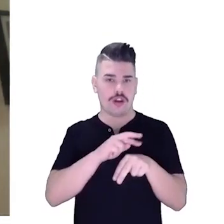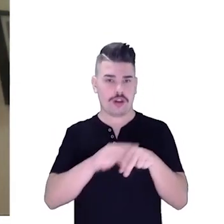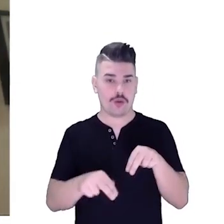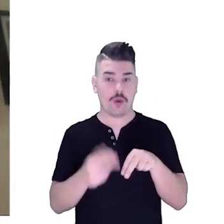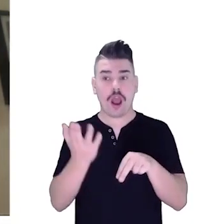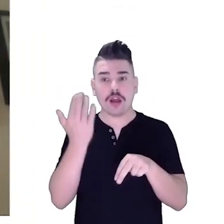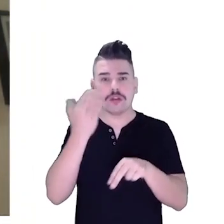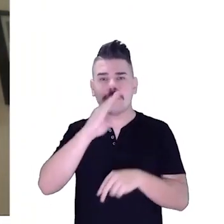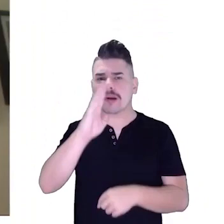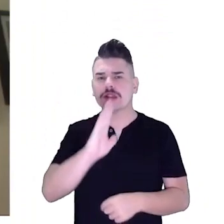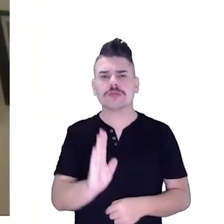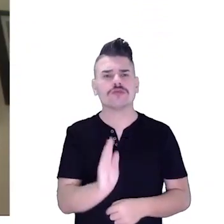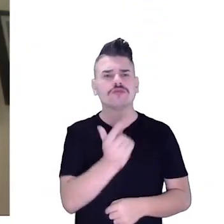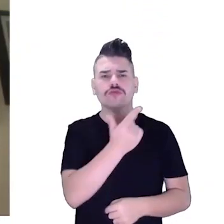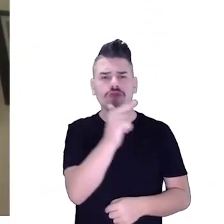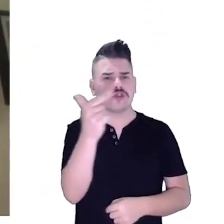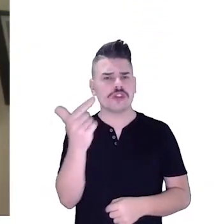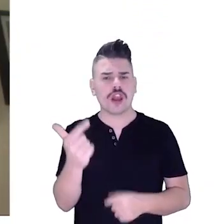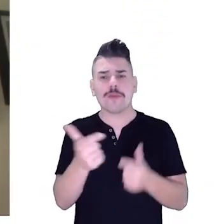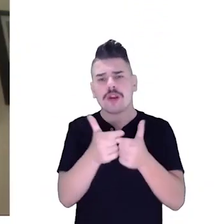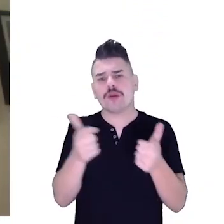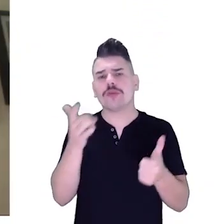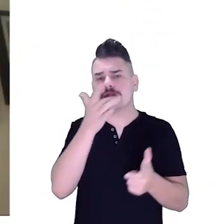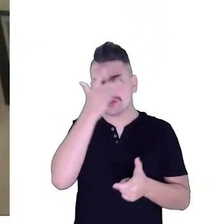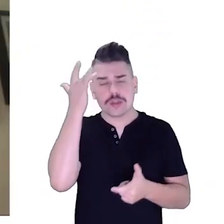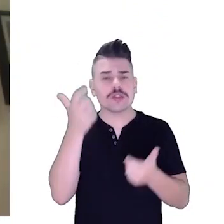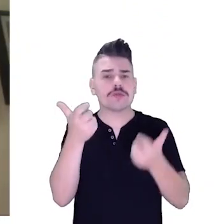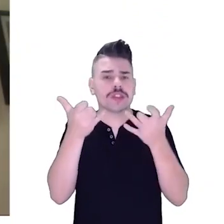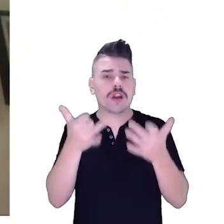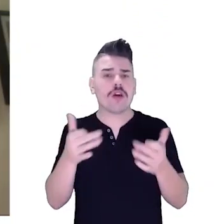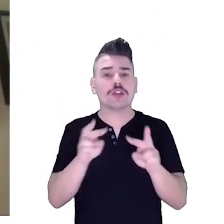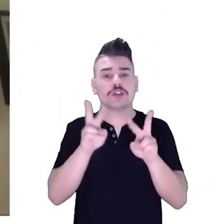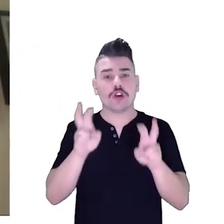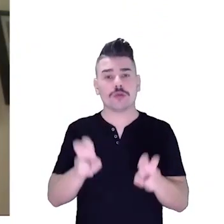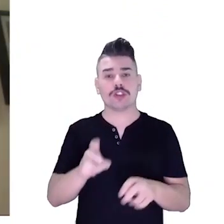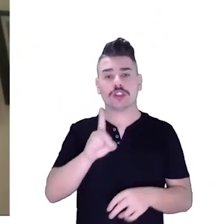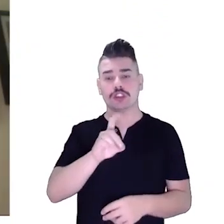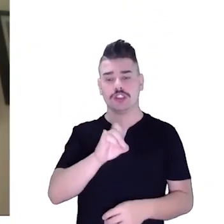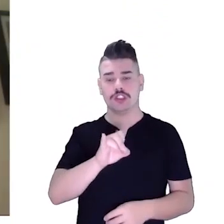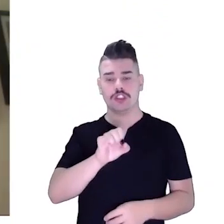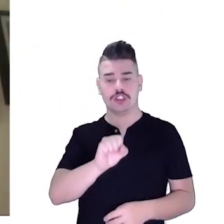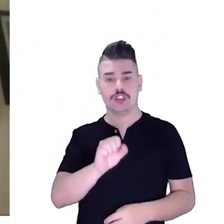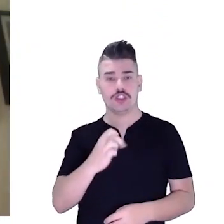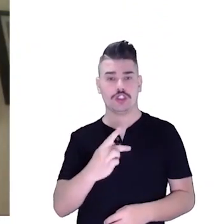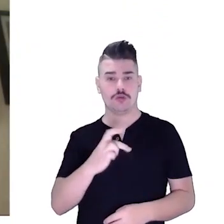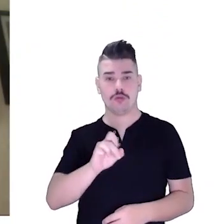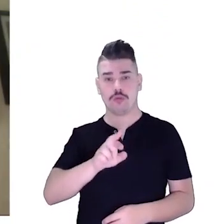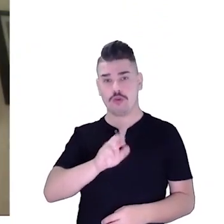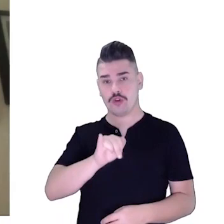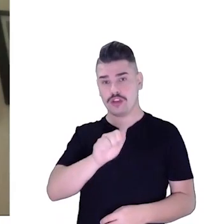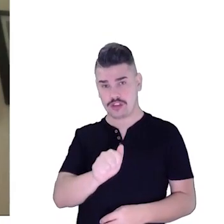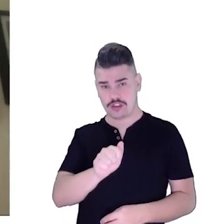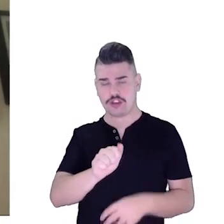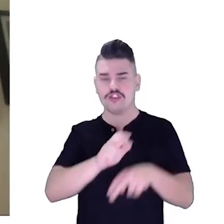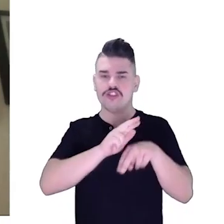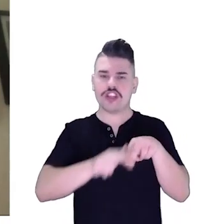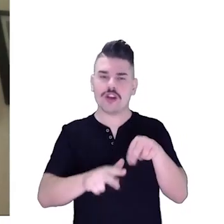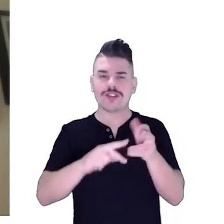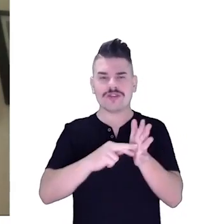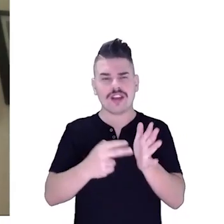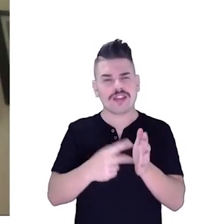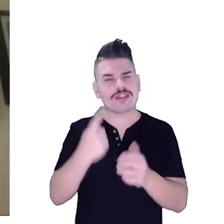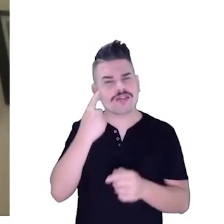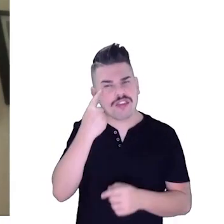Brasil, muito menos, né? No Brasil, naquela época, se falava em disforia de gênero, ou seja, a